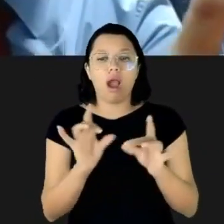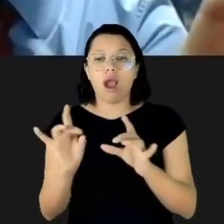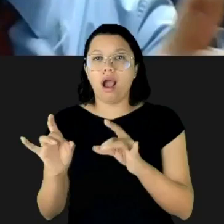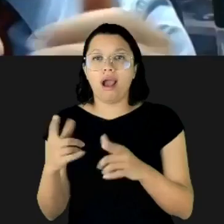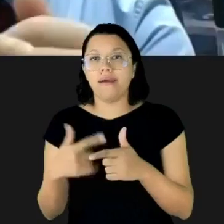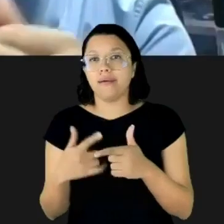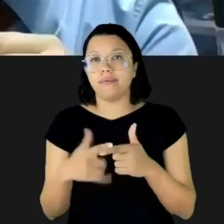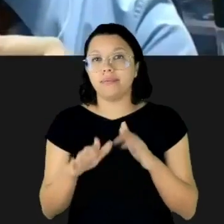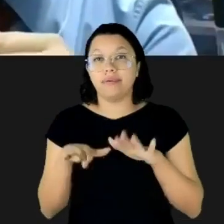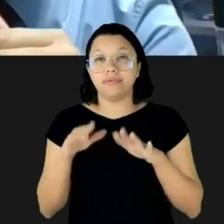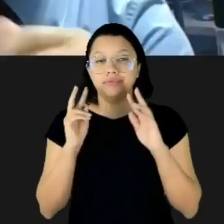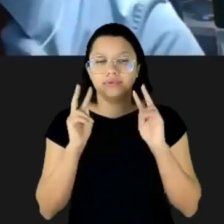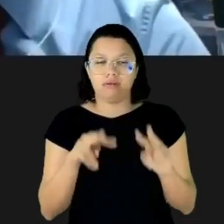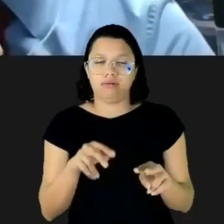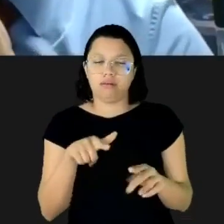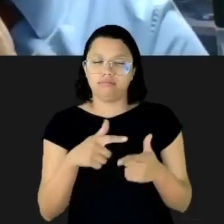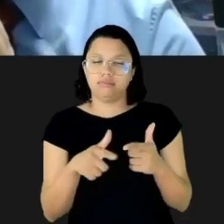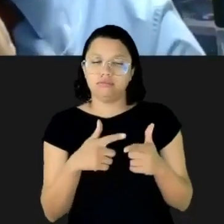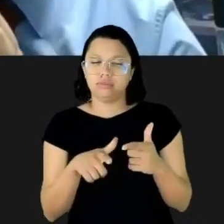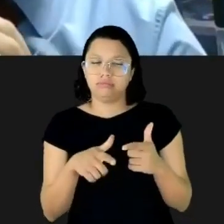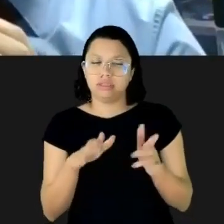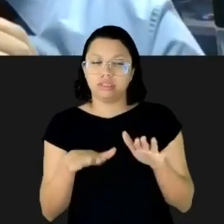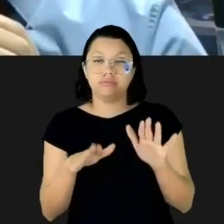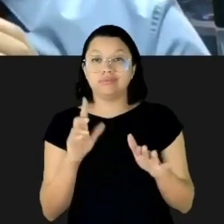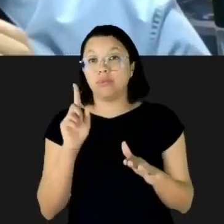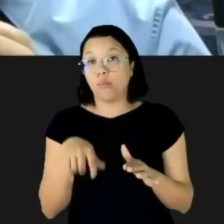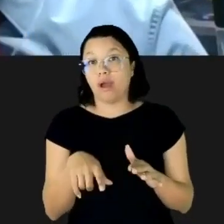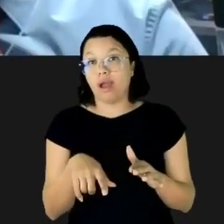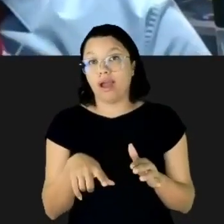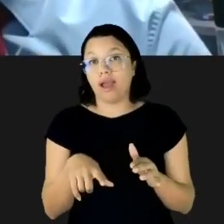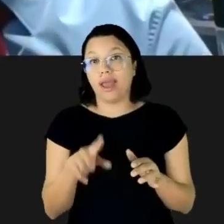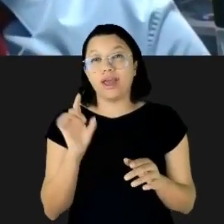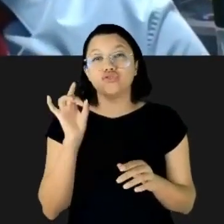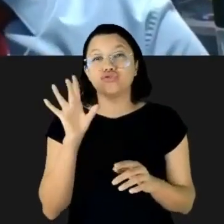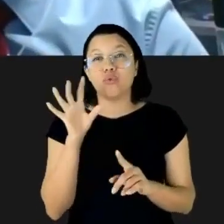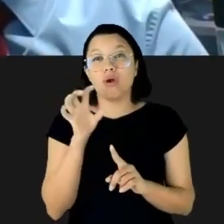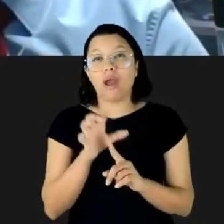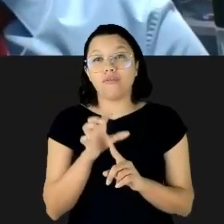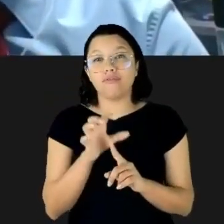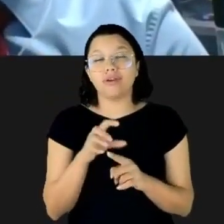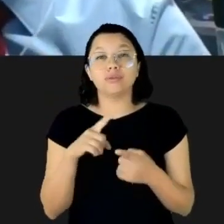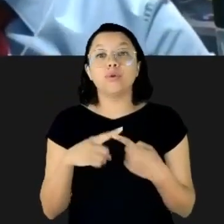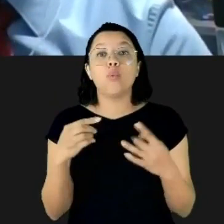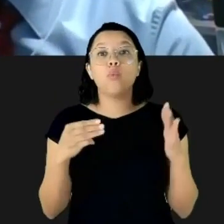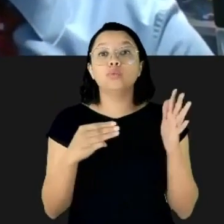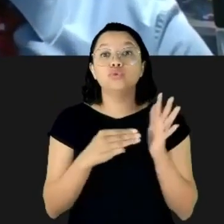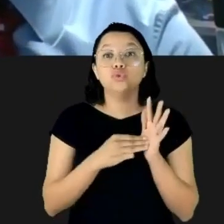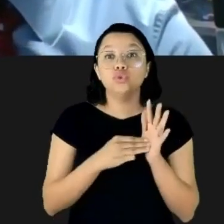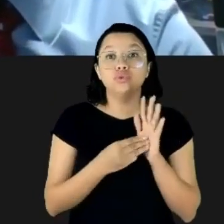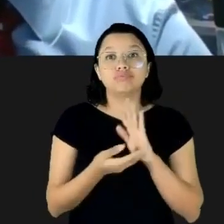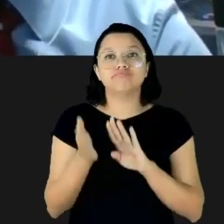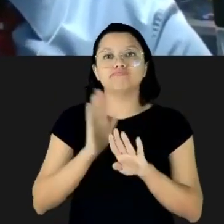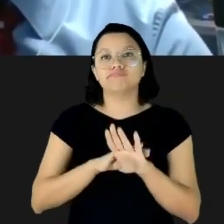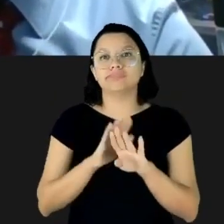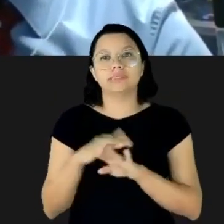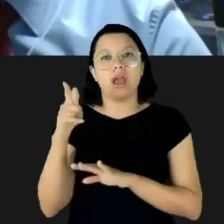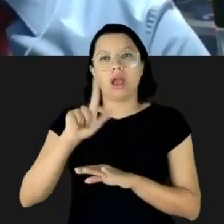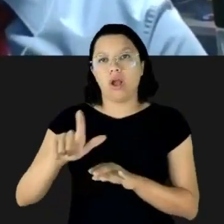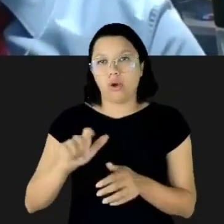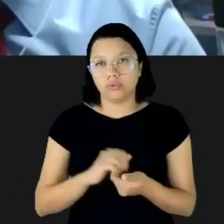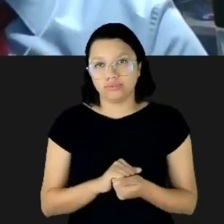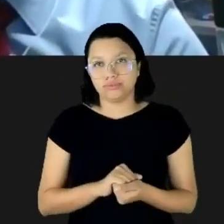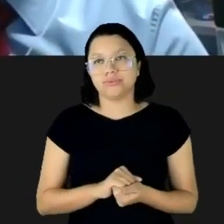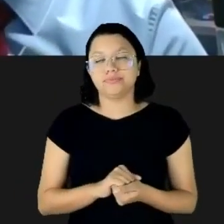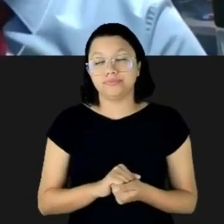mas aquilo não é o problema aquilo é só um efeito a causa é outra você